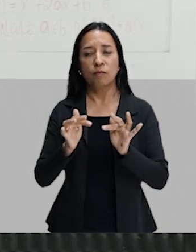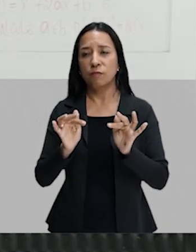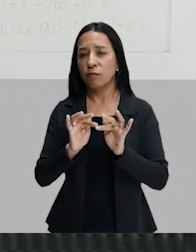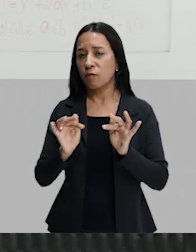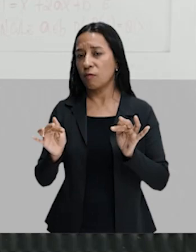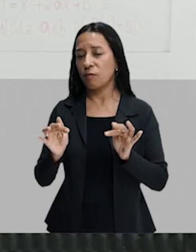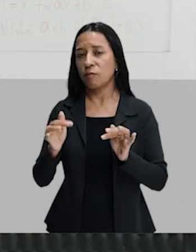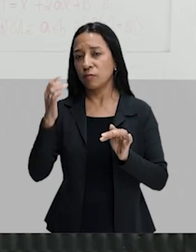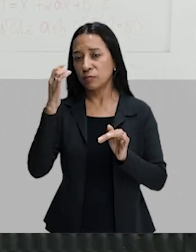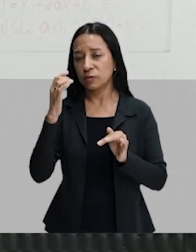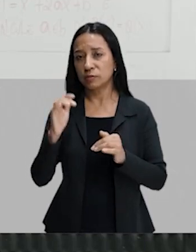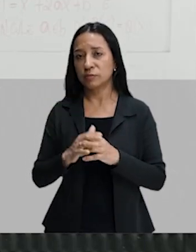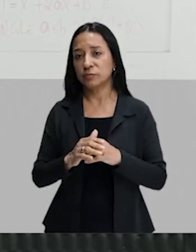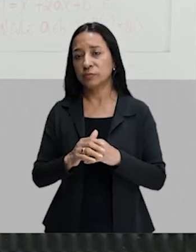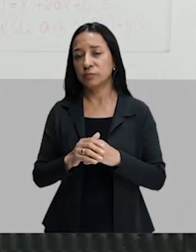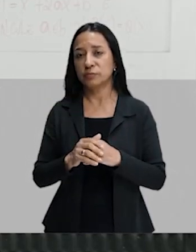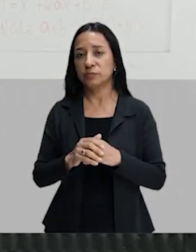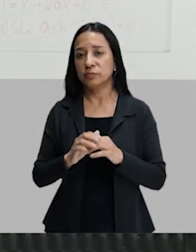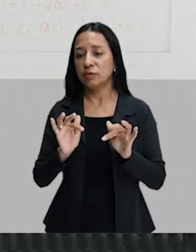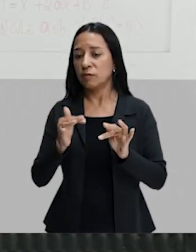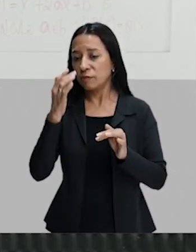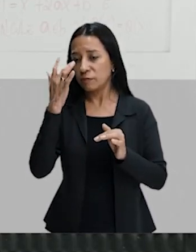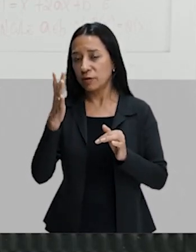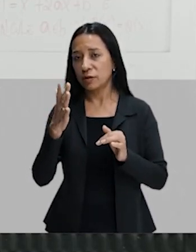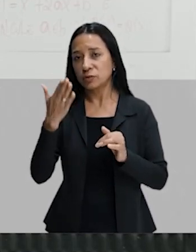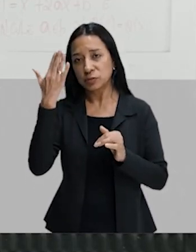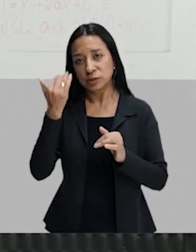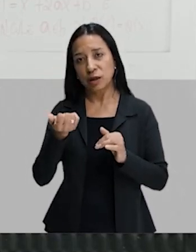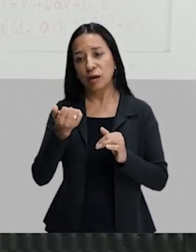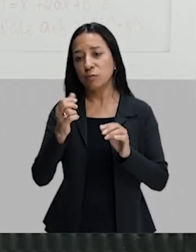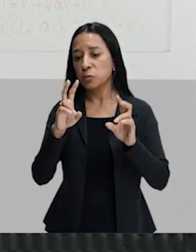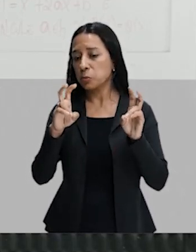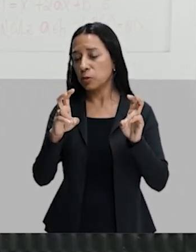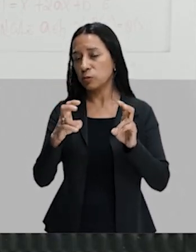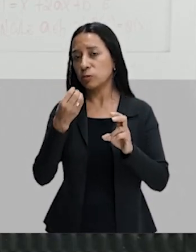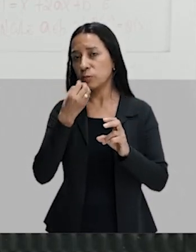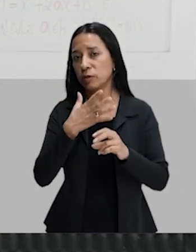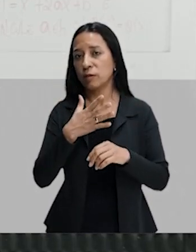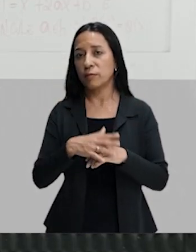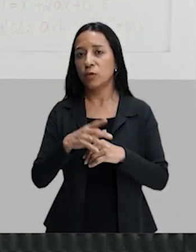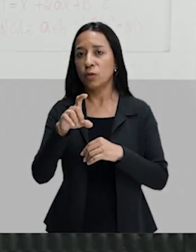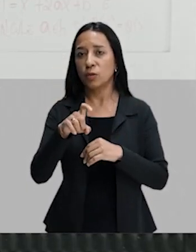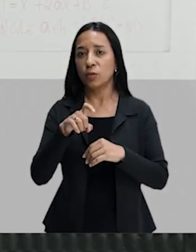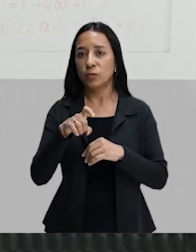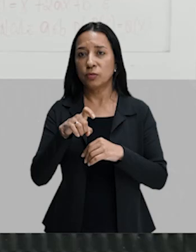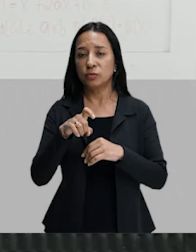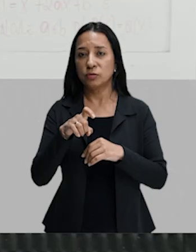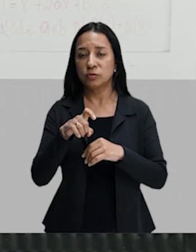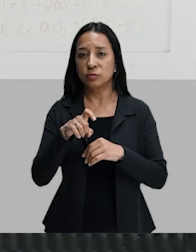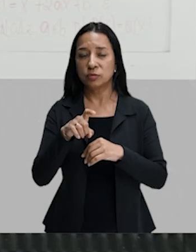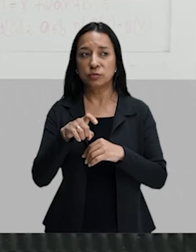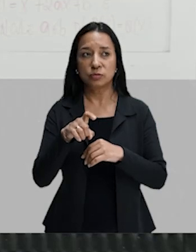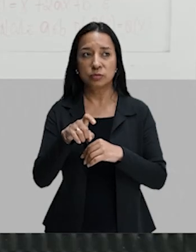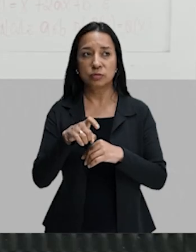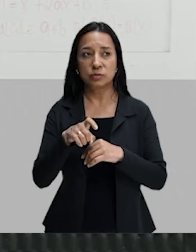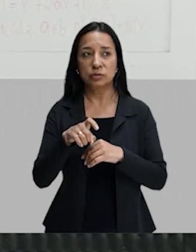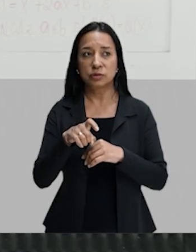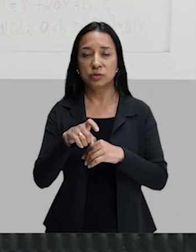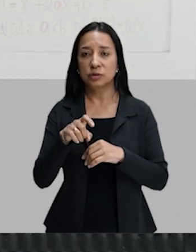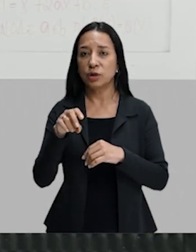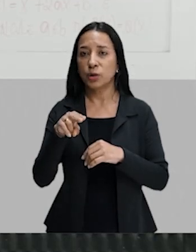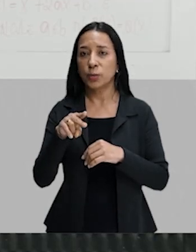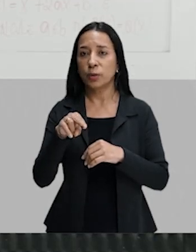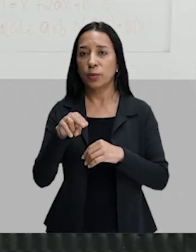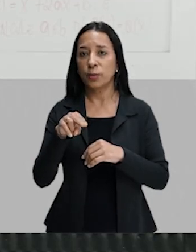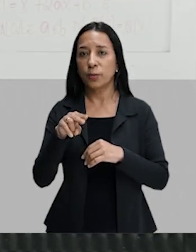que vocês sabem esse assunto bem. O x, na verdade não é x, é o m, vai ser